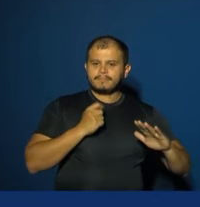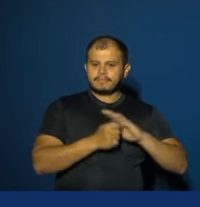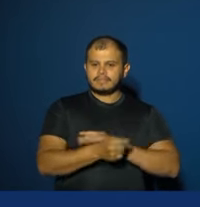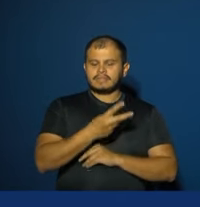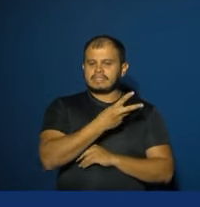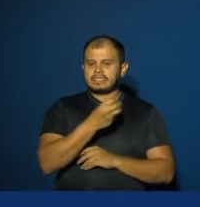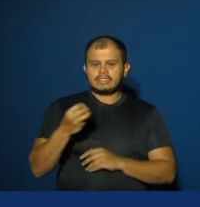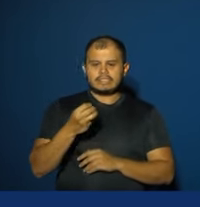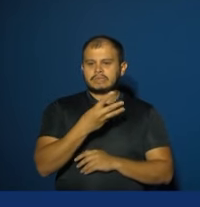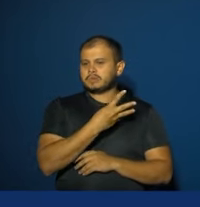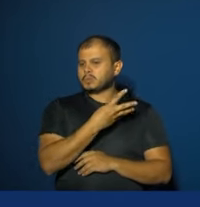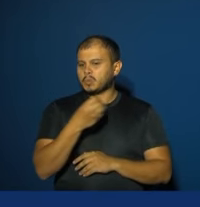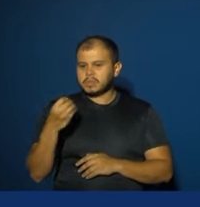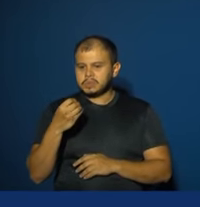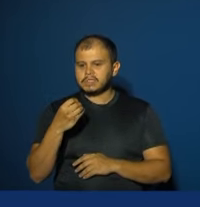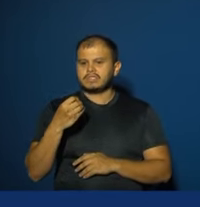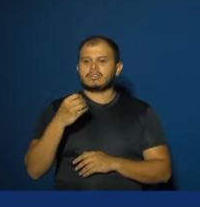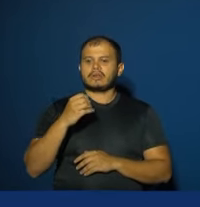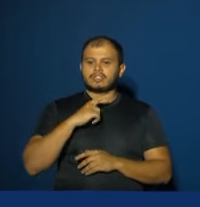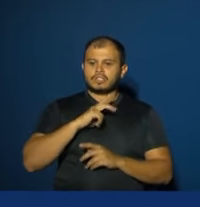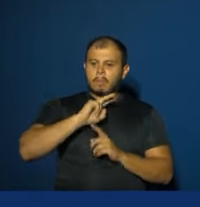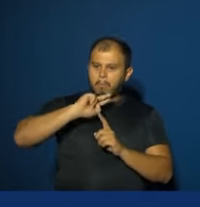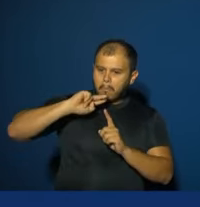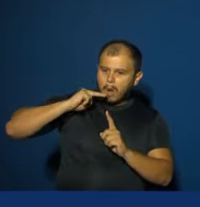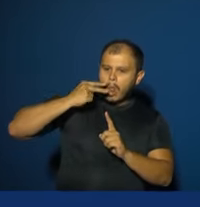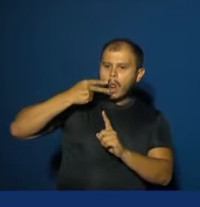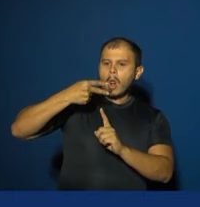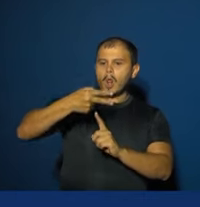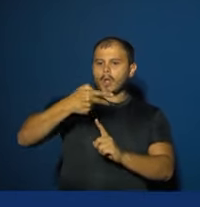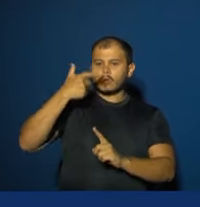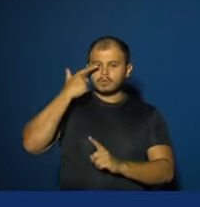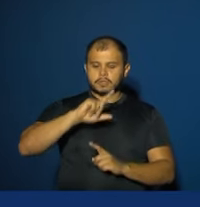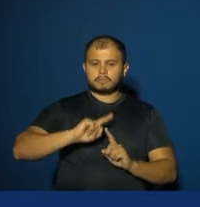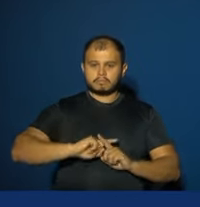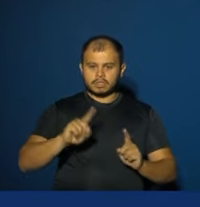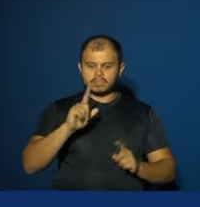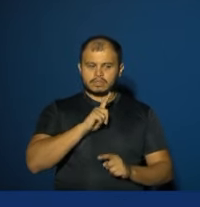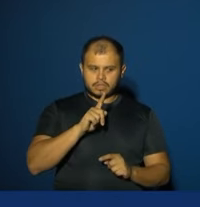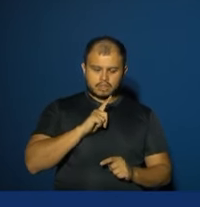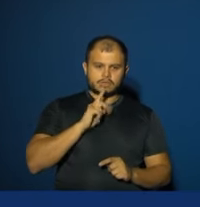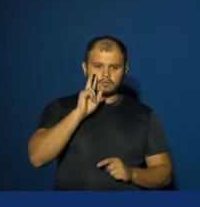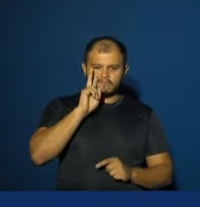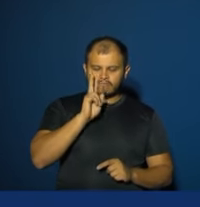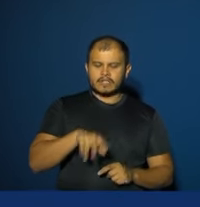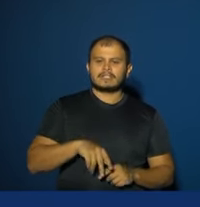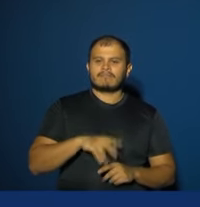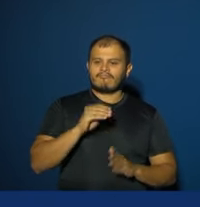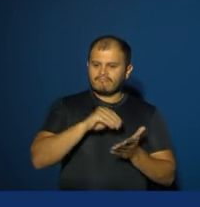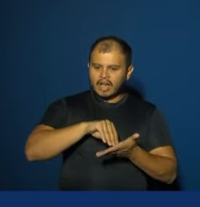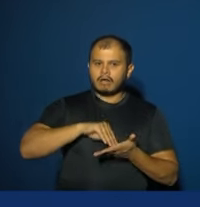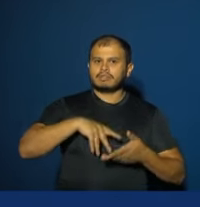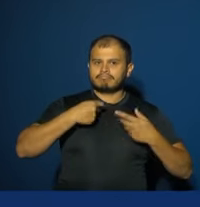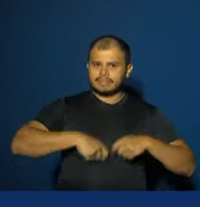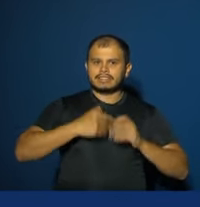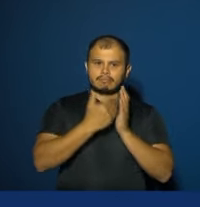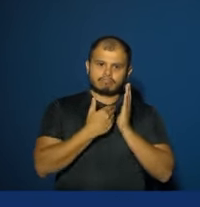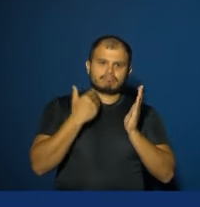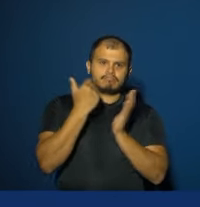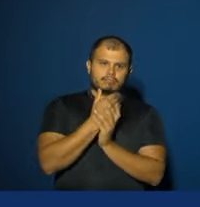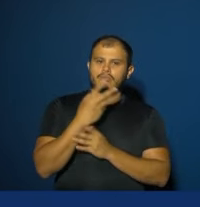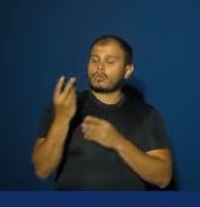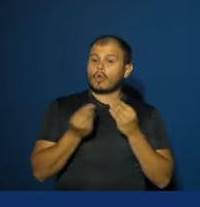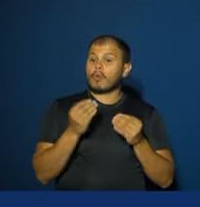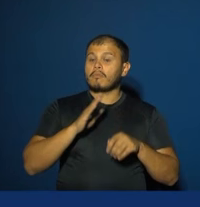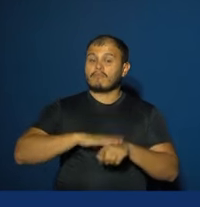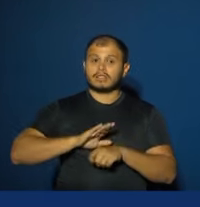300 400 então a gente mais do que dobrou isso mas ainda assim fica bastante a quem do do que é o necessário né então como é que você viabiliza